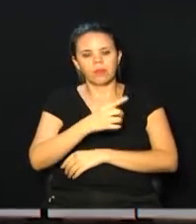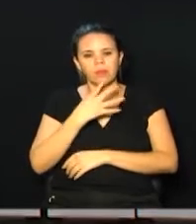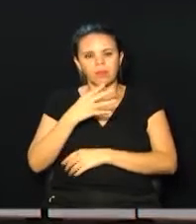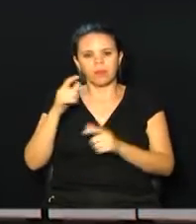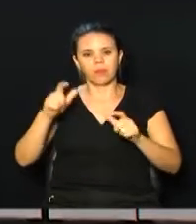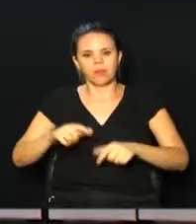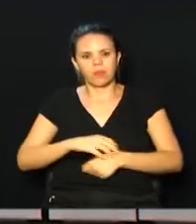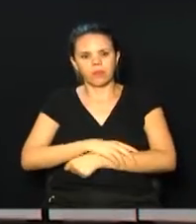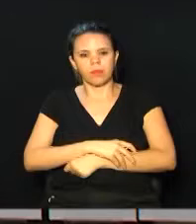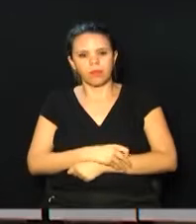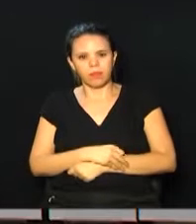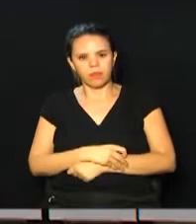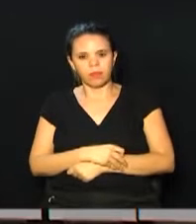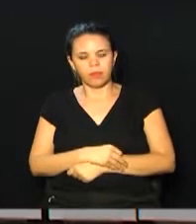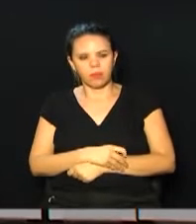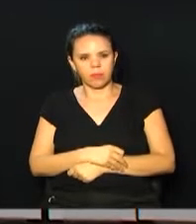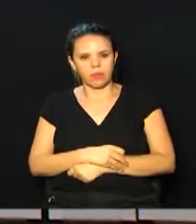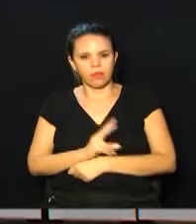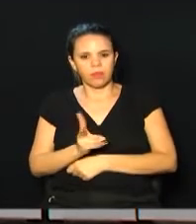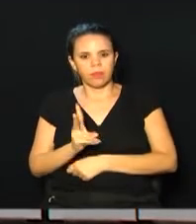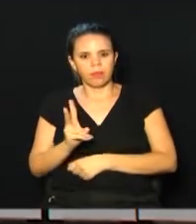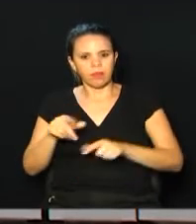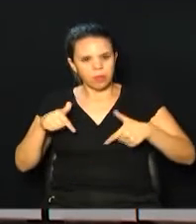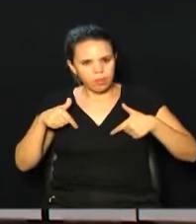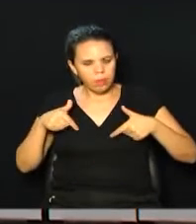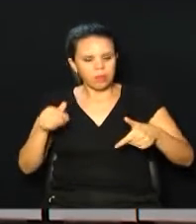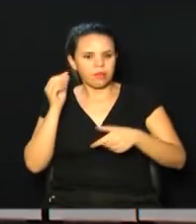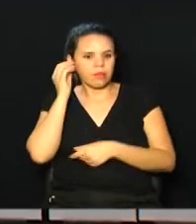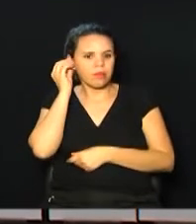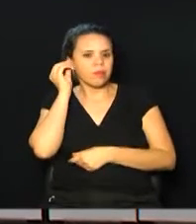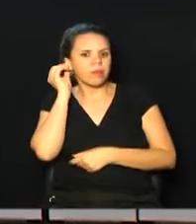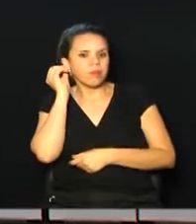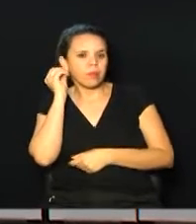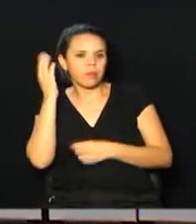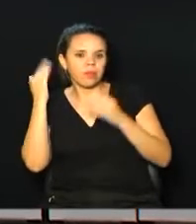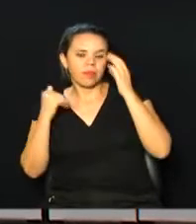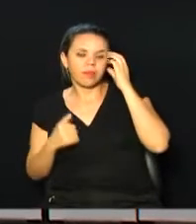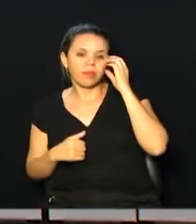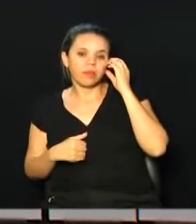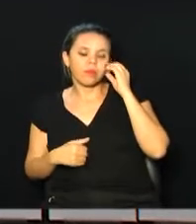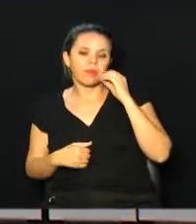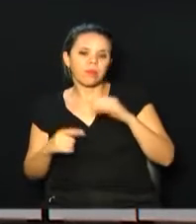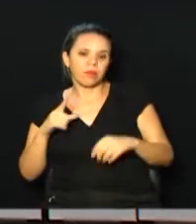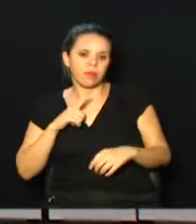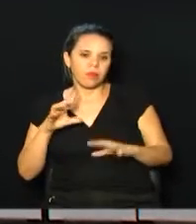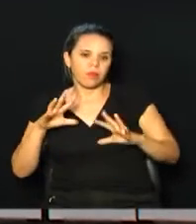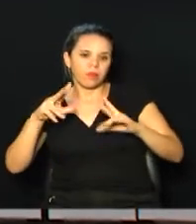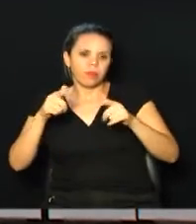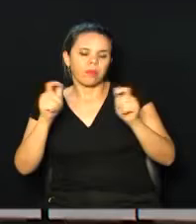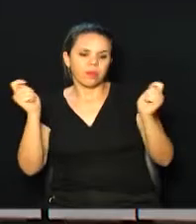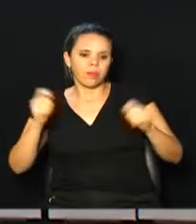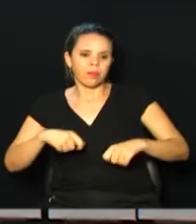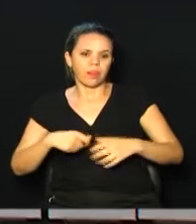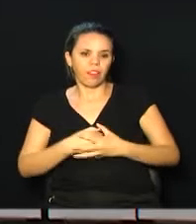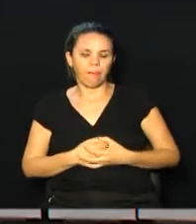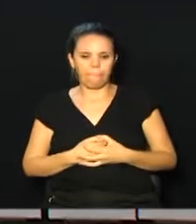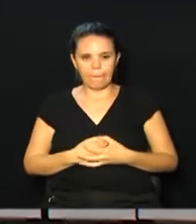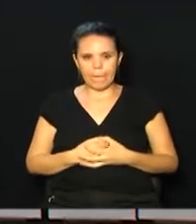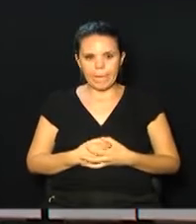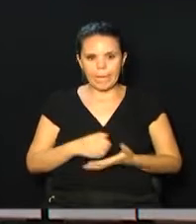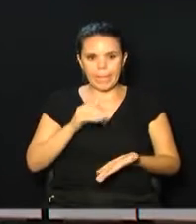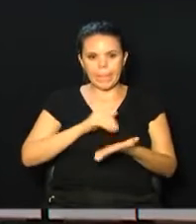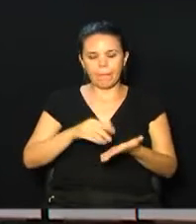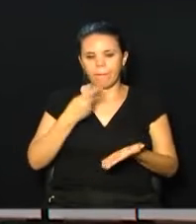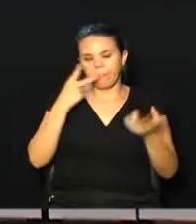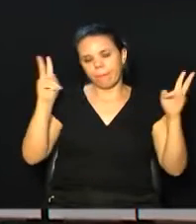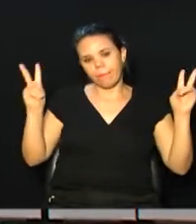distrito Campo Grande, também, sempre atuante lá. Ele sabe, nós temos um ecoponto para toda aquela potencialidade. E, como o secretário